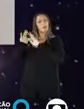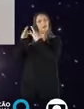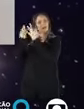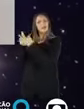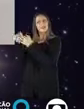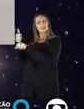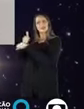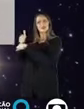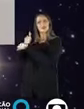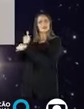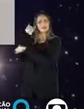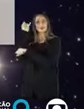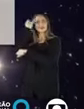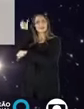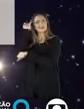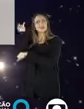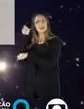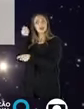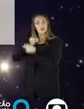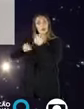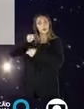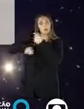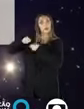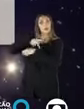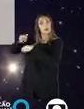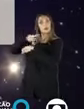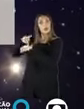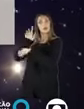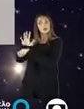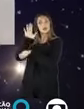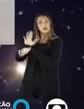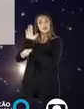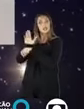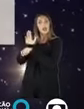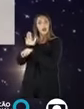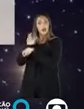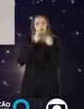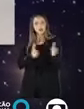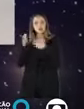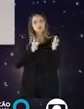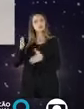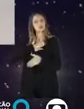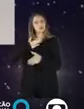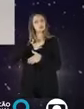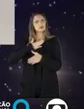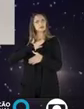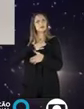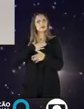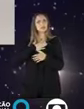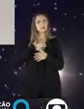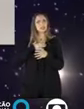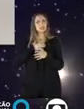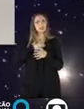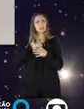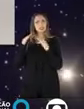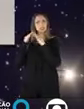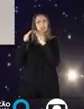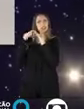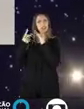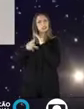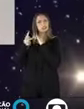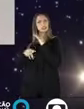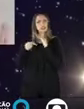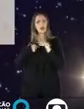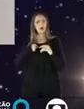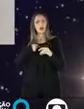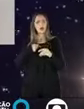tão importante na economia do nosso país, para ajudar os produtores da minha região e do mundo, né, a serem mais sustentáveis e mais produtivos. Então, foi